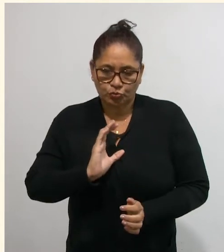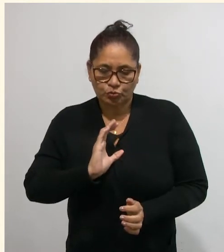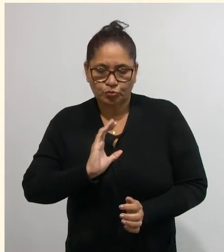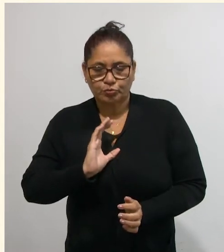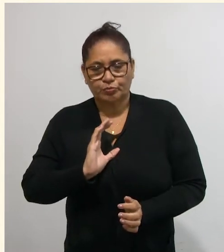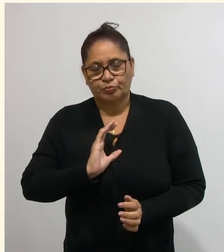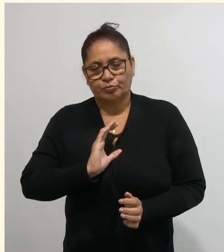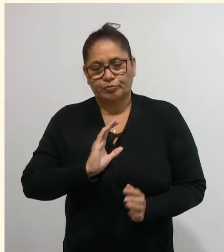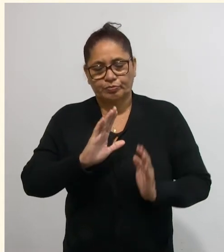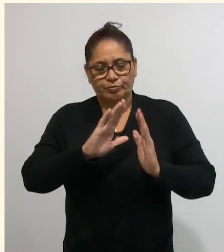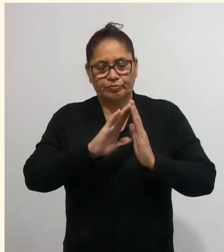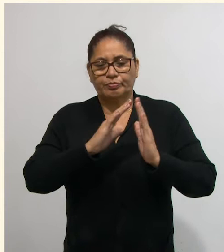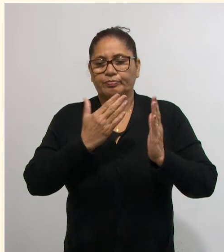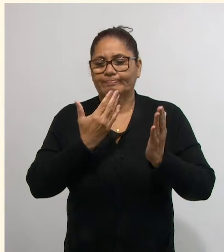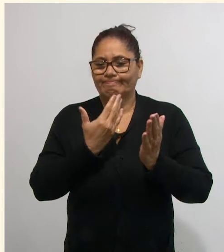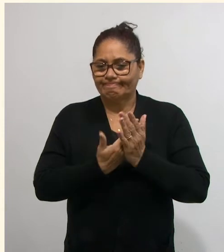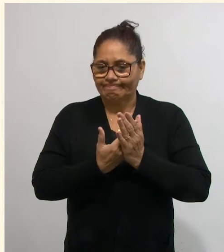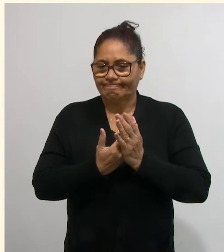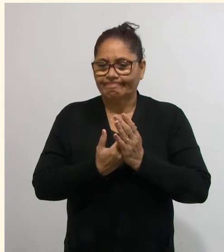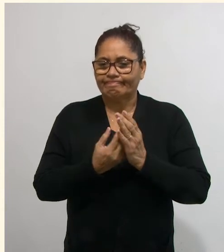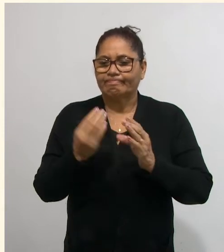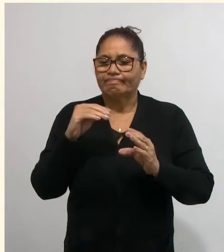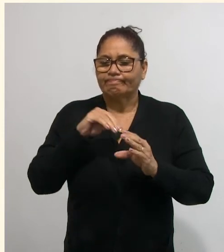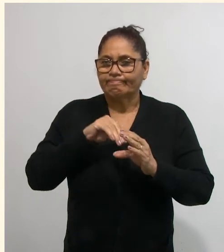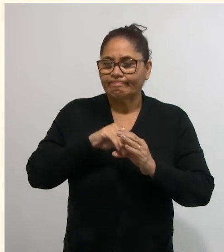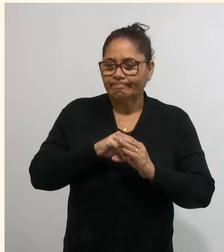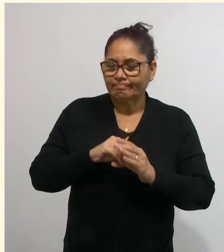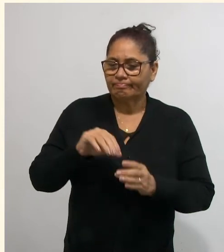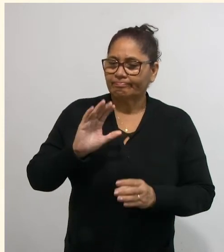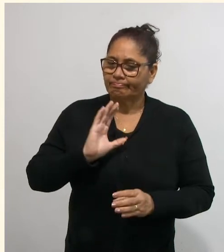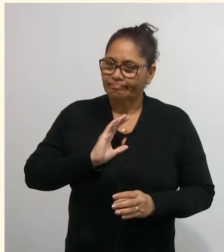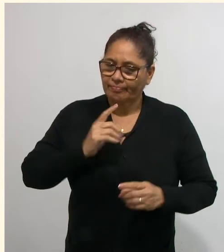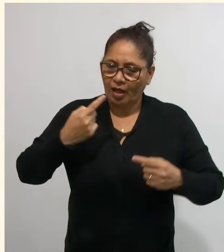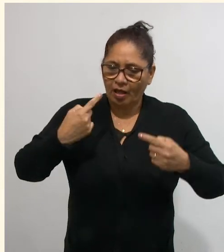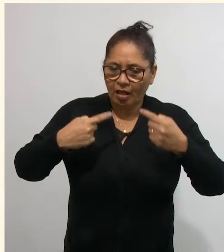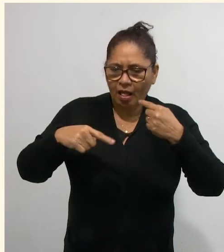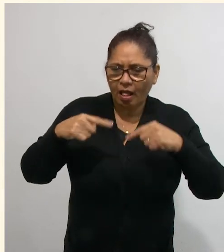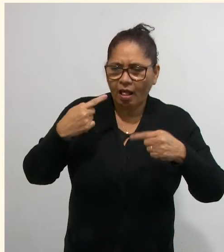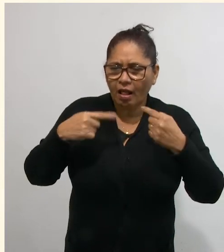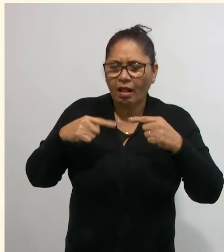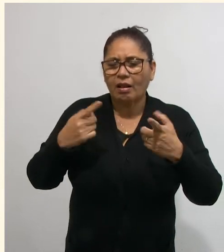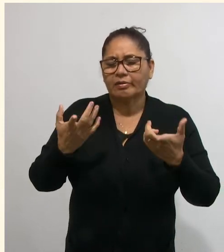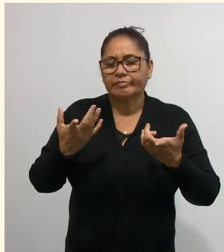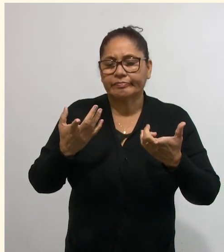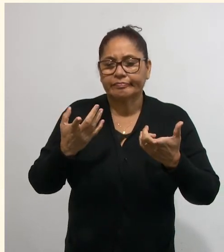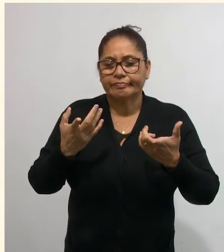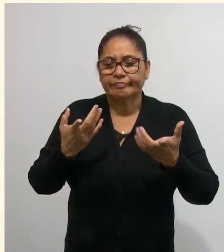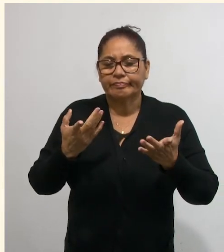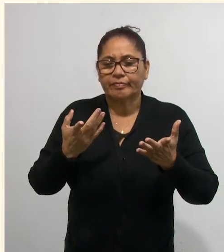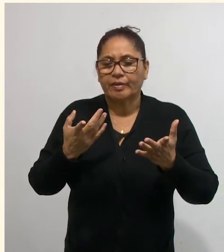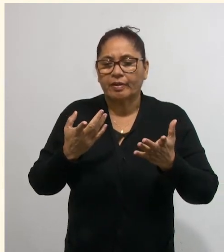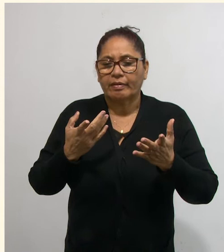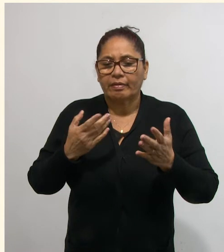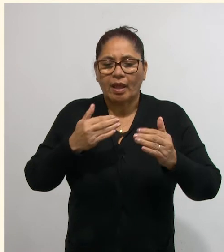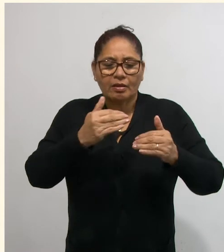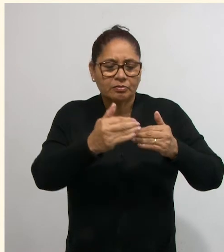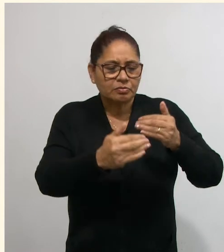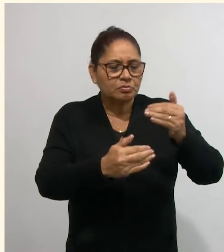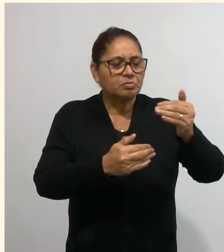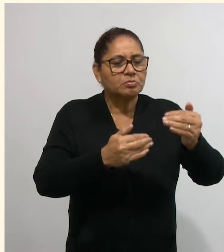a escola, dentro dessas classes burguesas, tornou-se um assunto político, foi uma pauta política. O